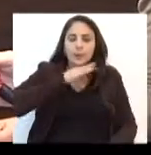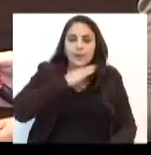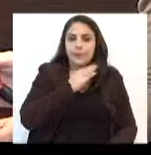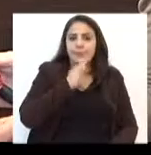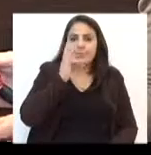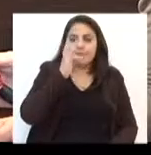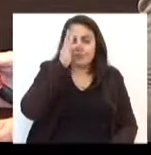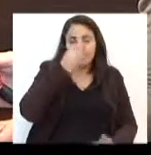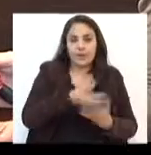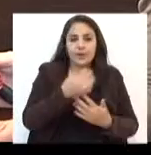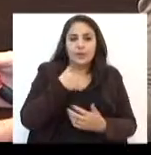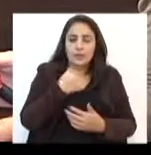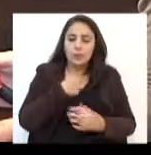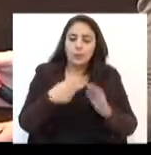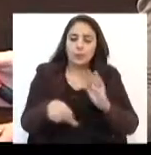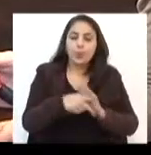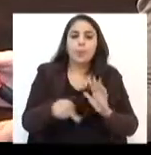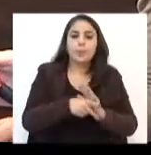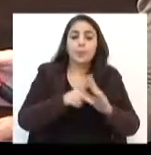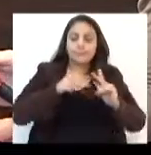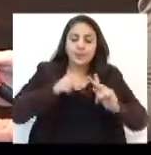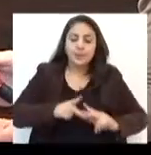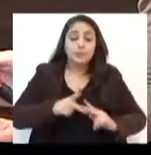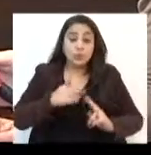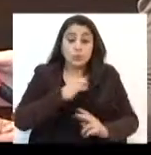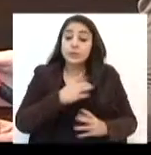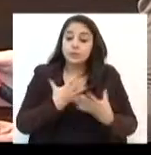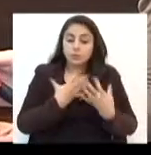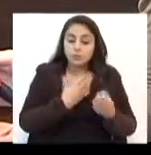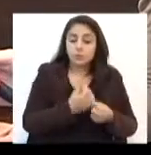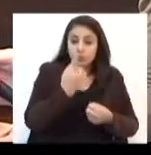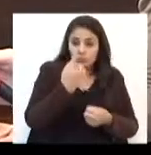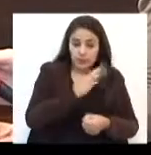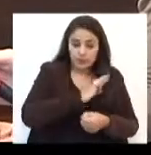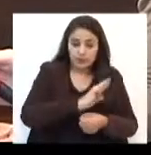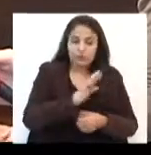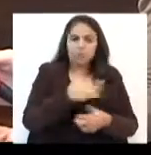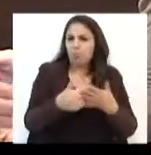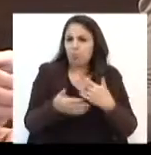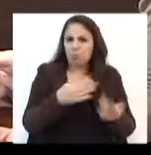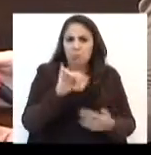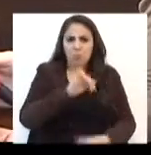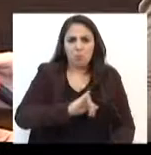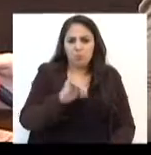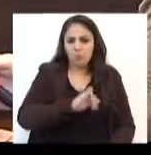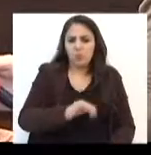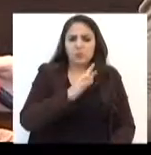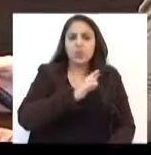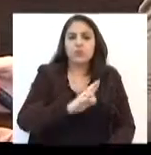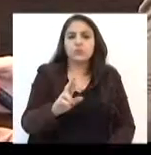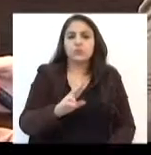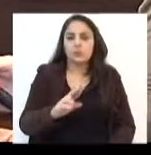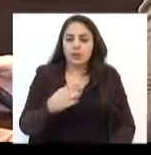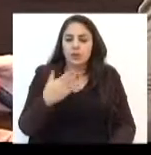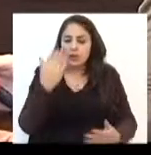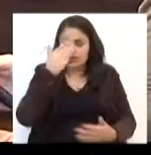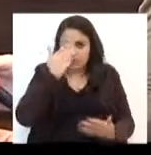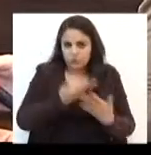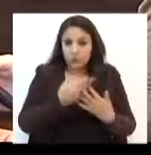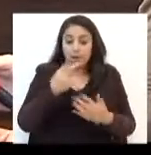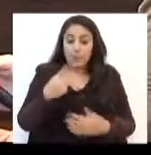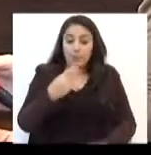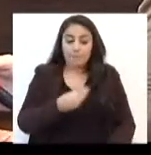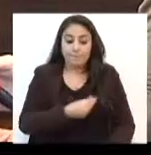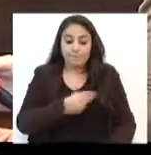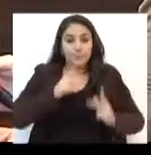sou do princípio de que a pessoa que confessa uma religião, independente da religião que ela professa, ela é uma